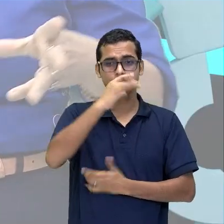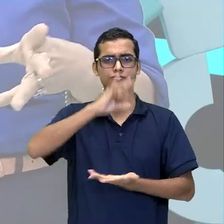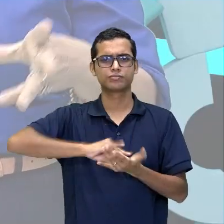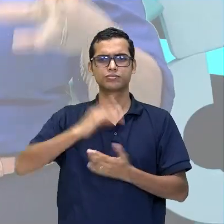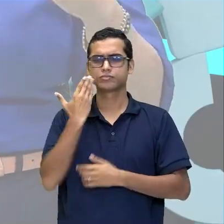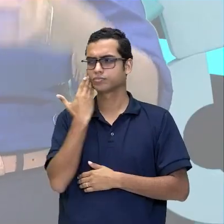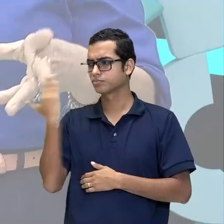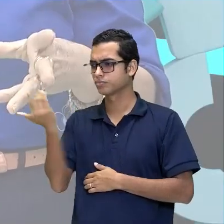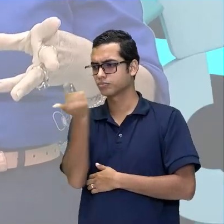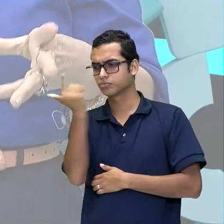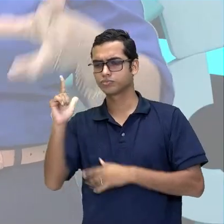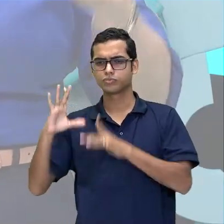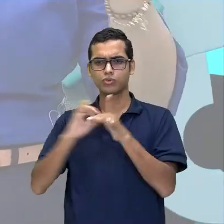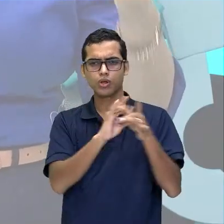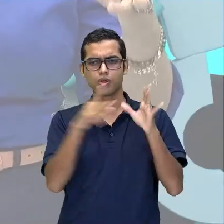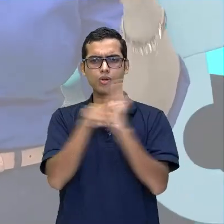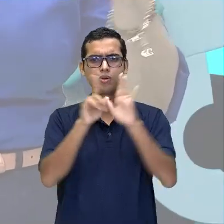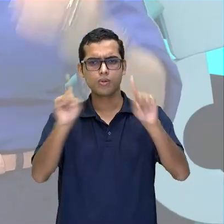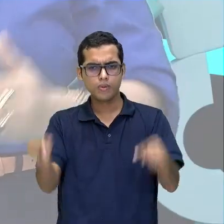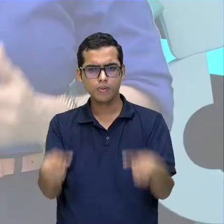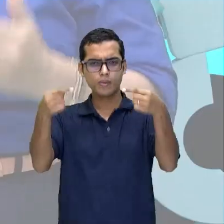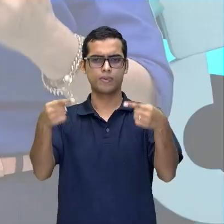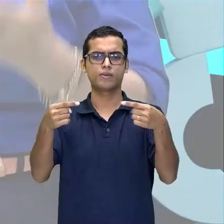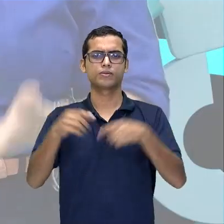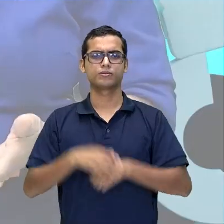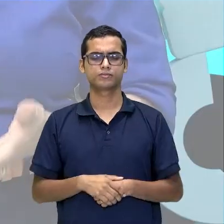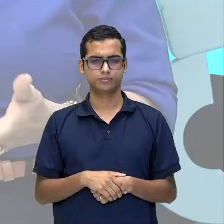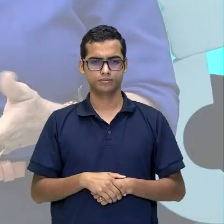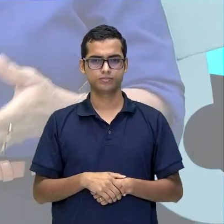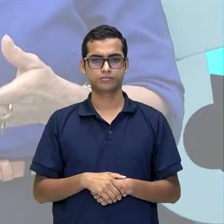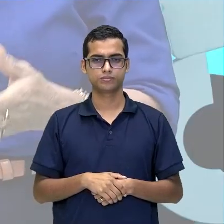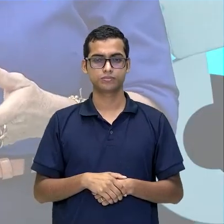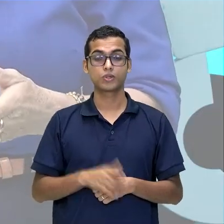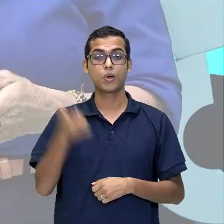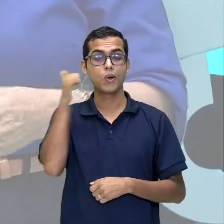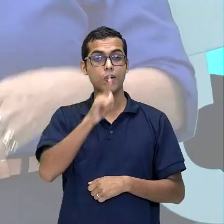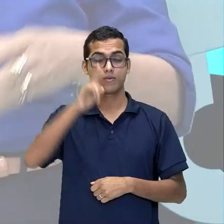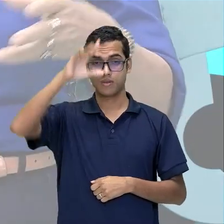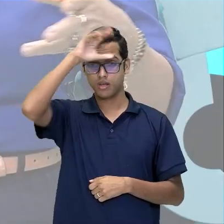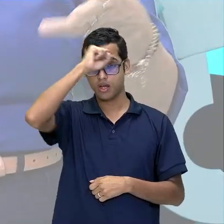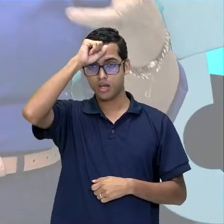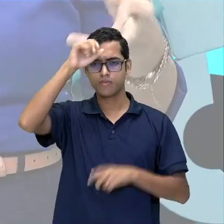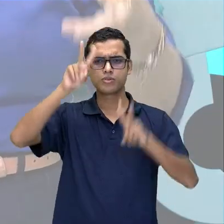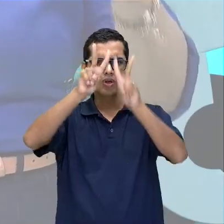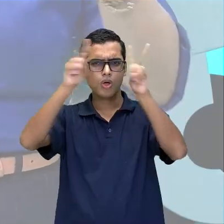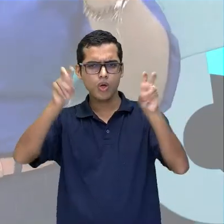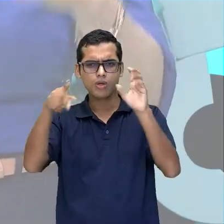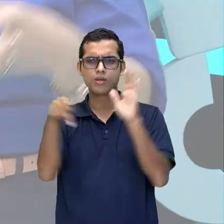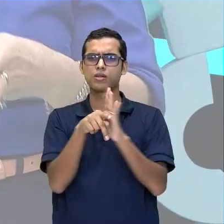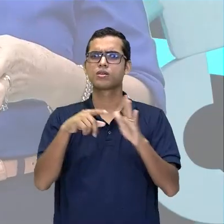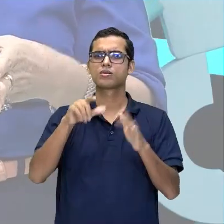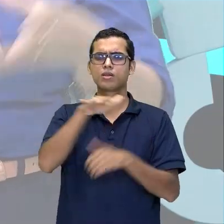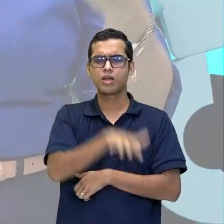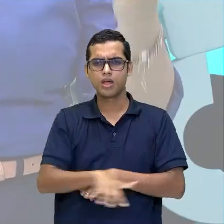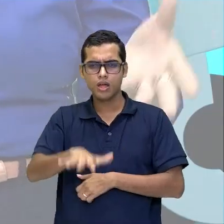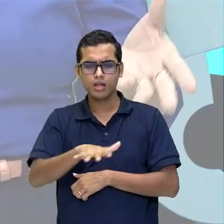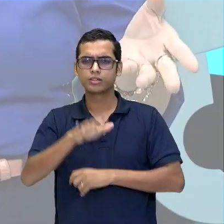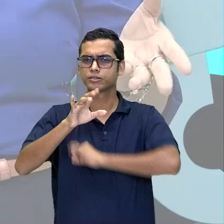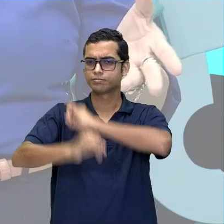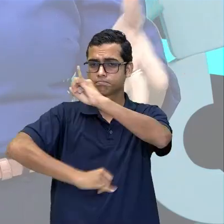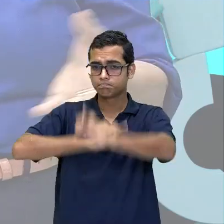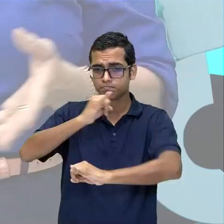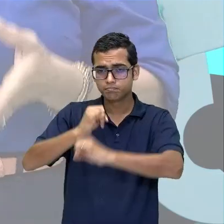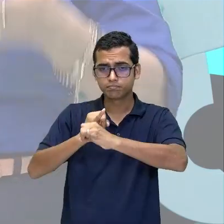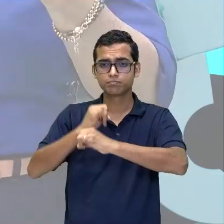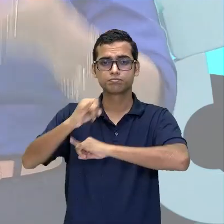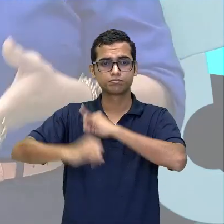do desafio é a questão da necessidade de letramento digital, né? Ou seja, por fim, a